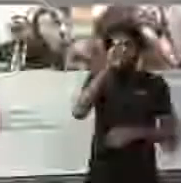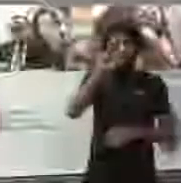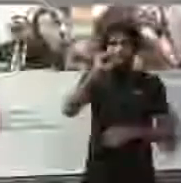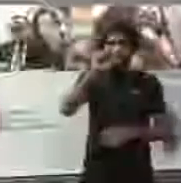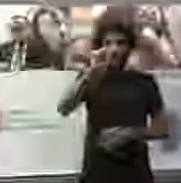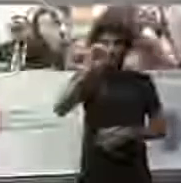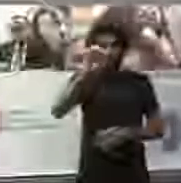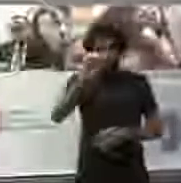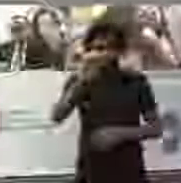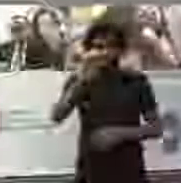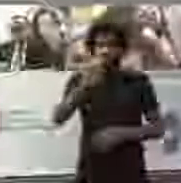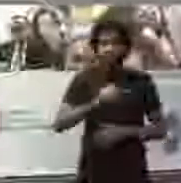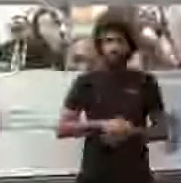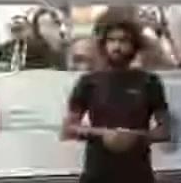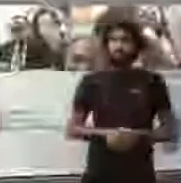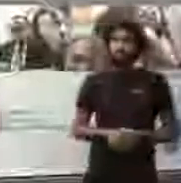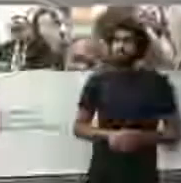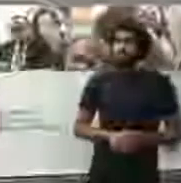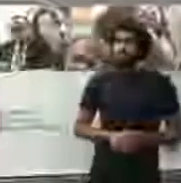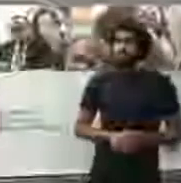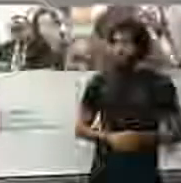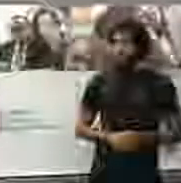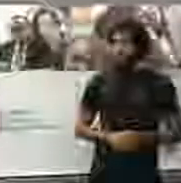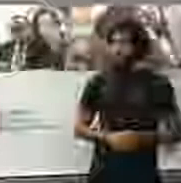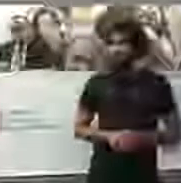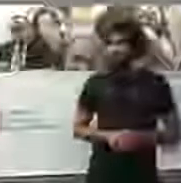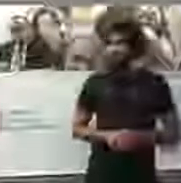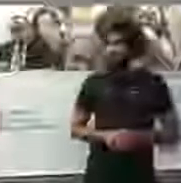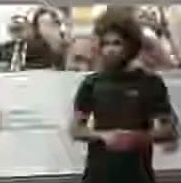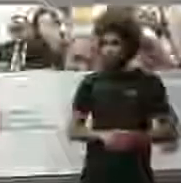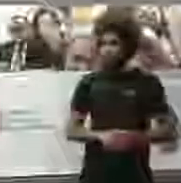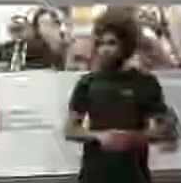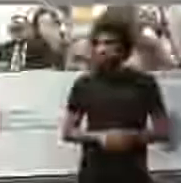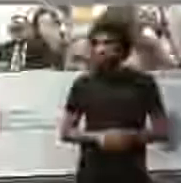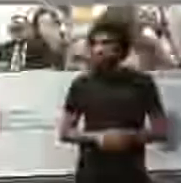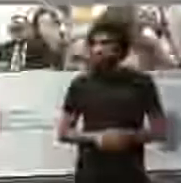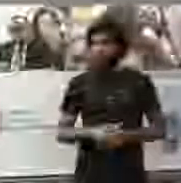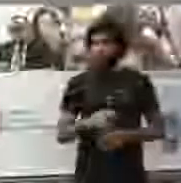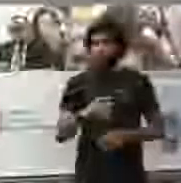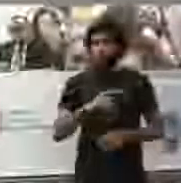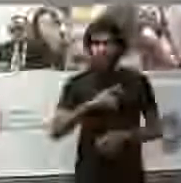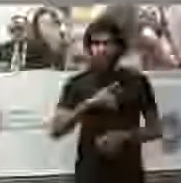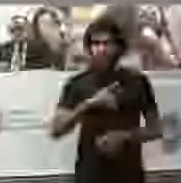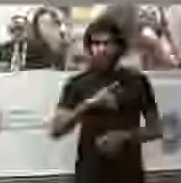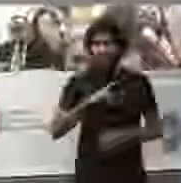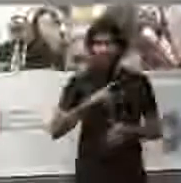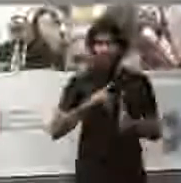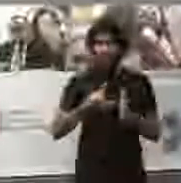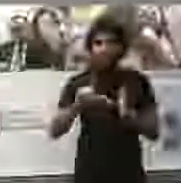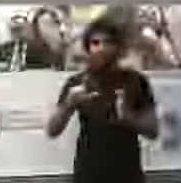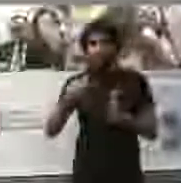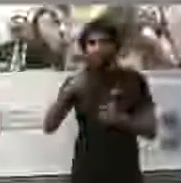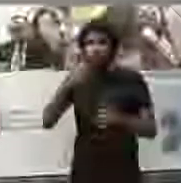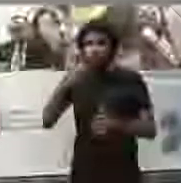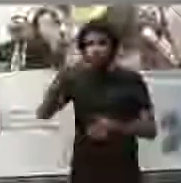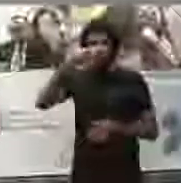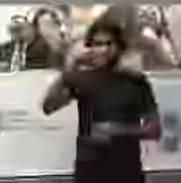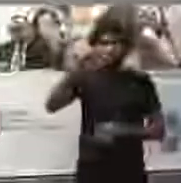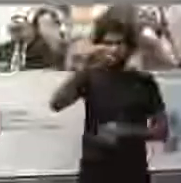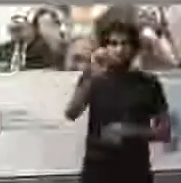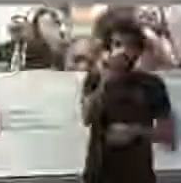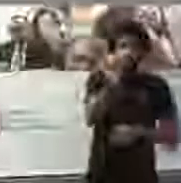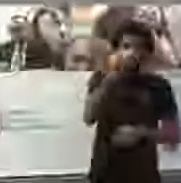supremo tribunal federal em duas adins a de 1864 ea de 1923 a os preceitos estabelecidos